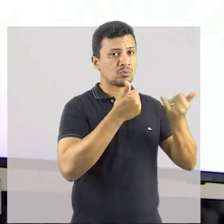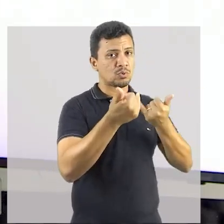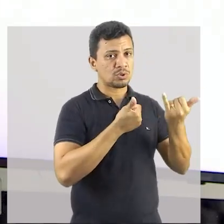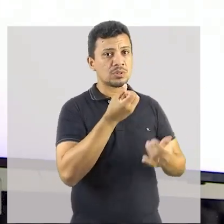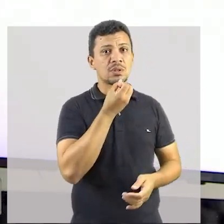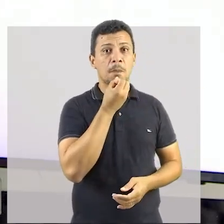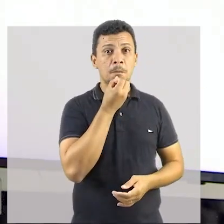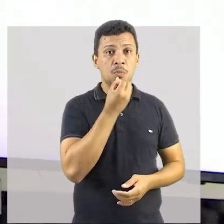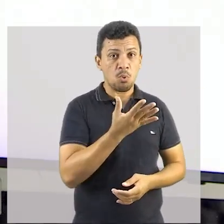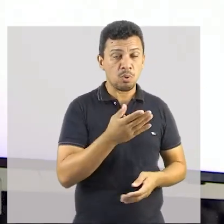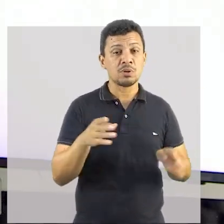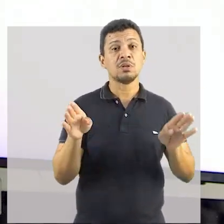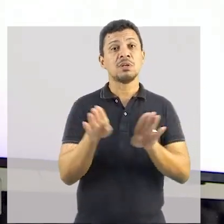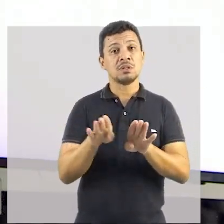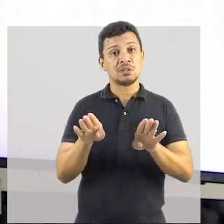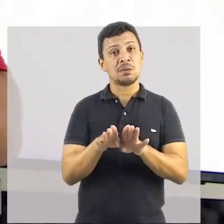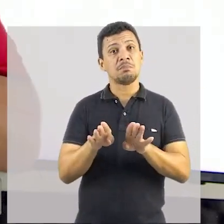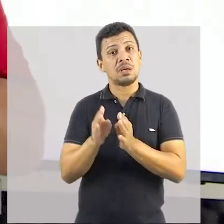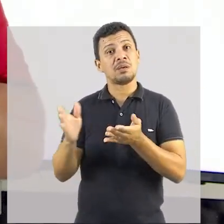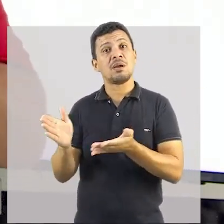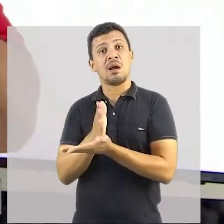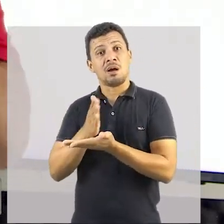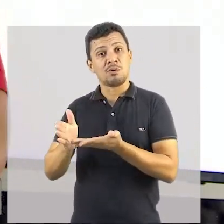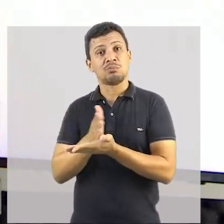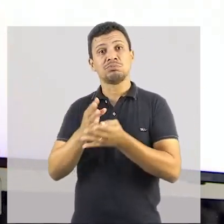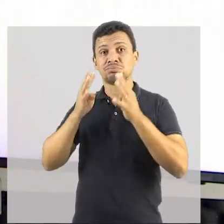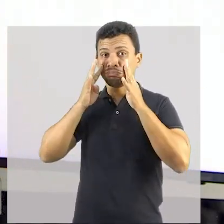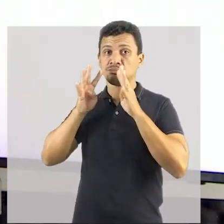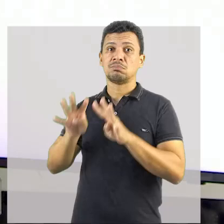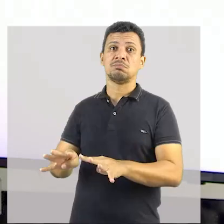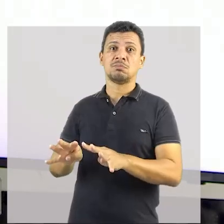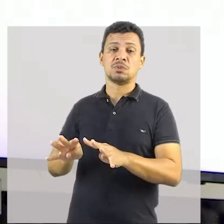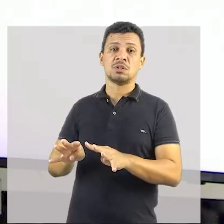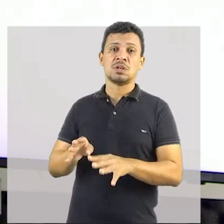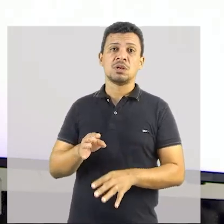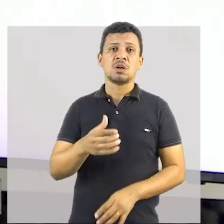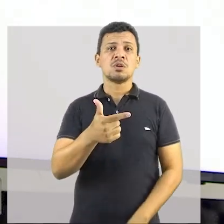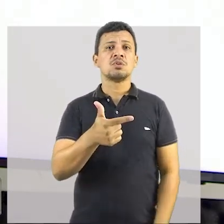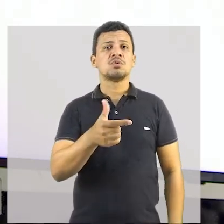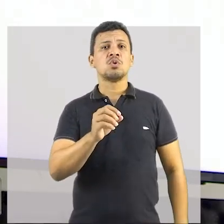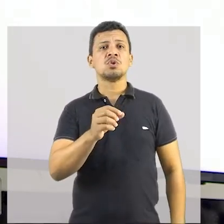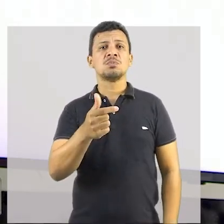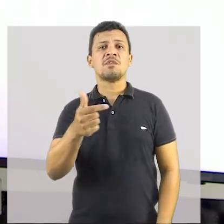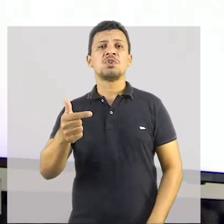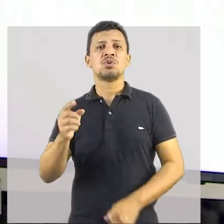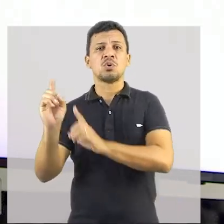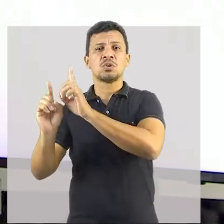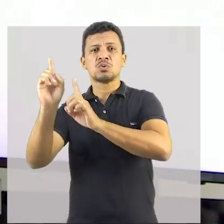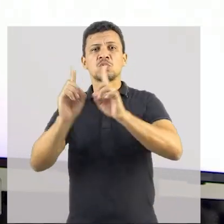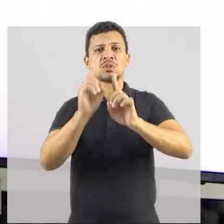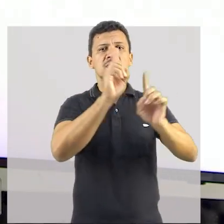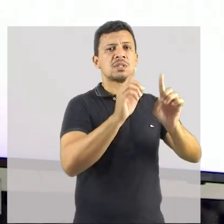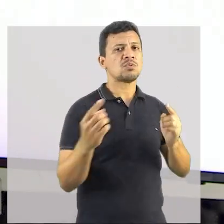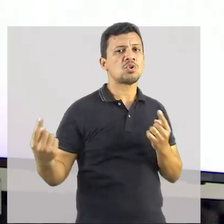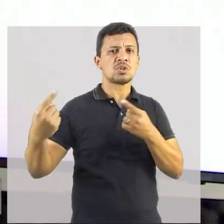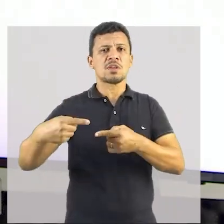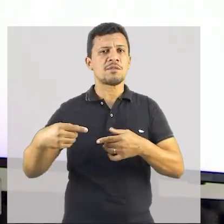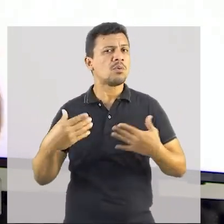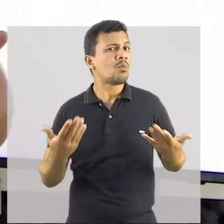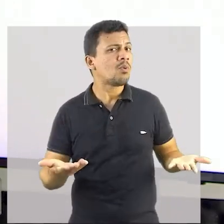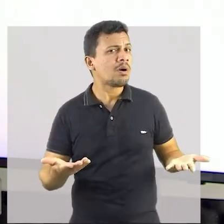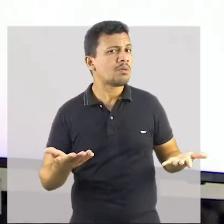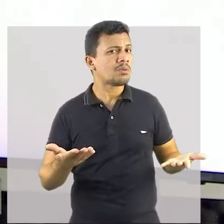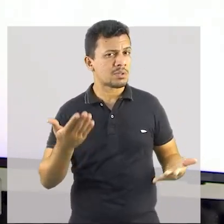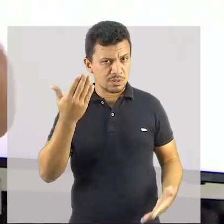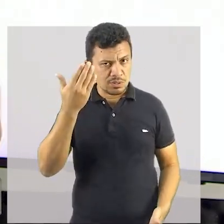evidentemente, muitos pontos de atenção. Você já sabe o que o censo 2022 trouxe de grandes desafios?